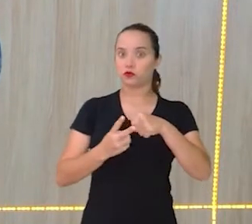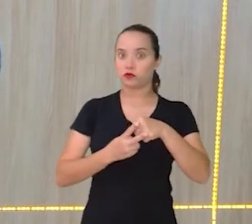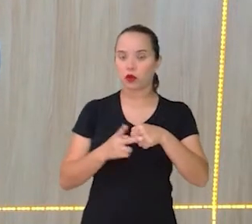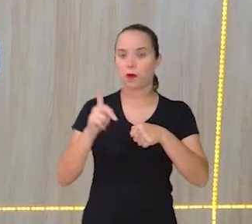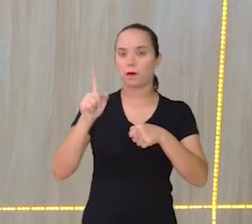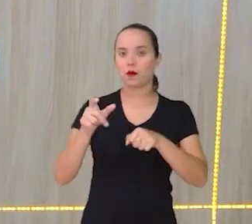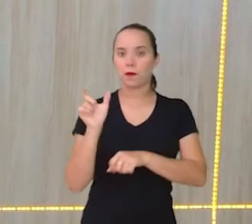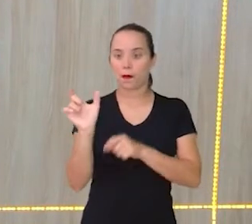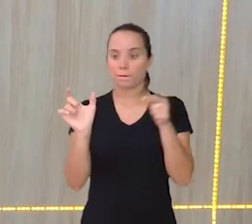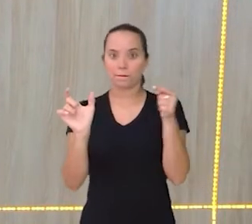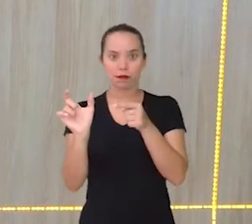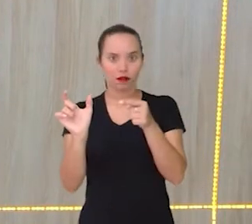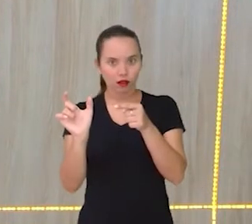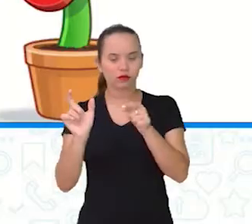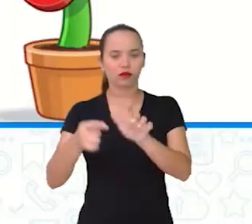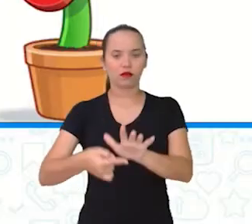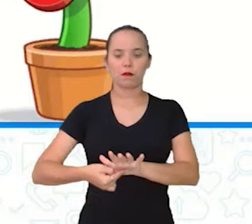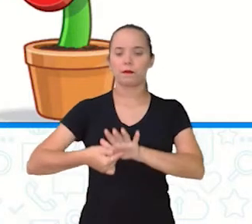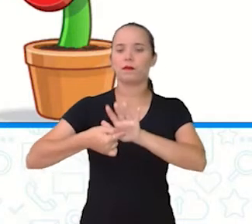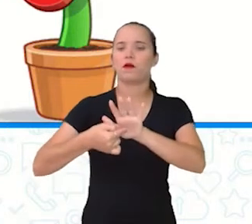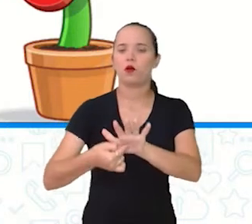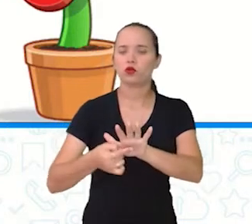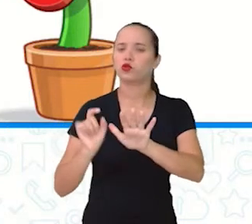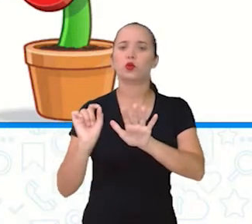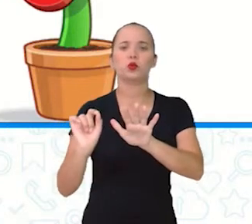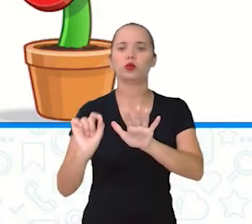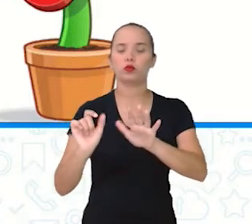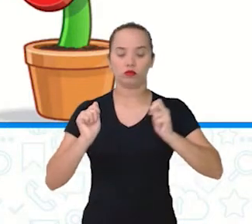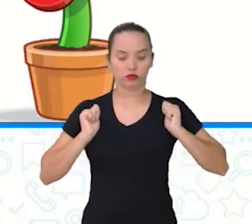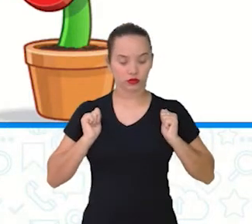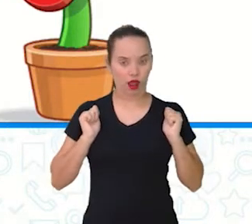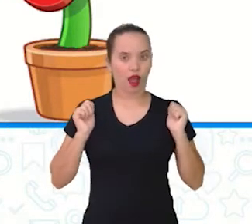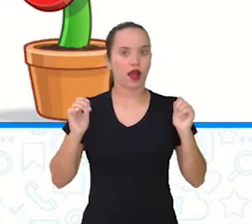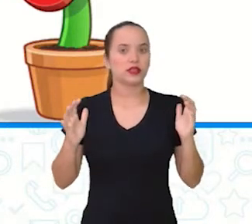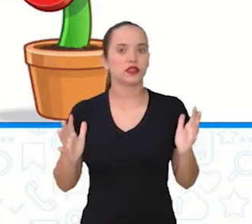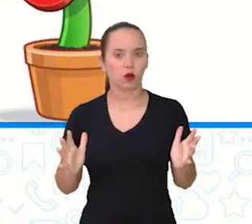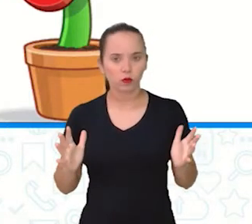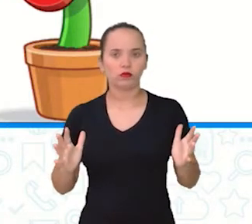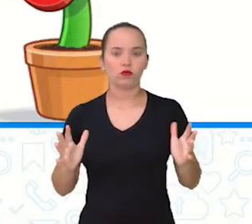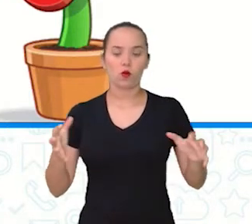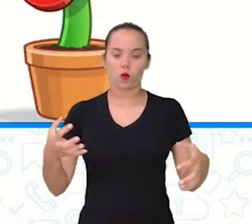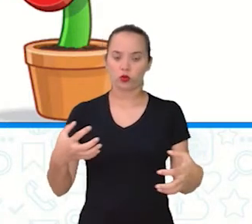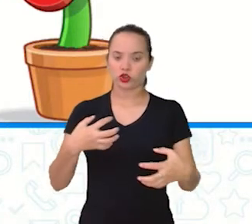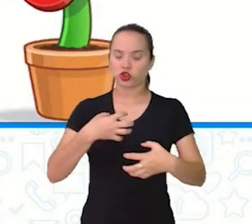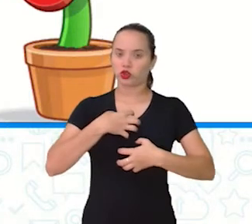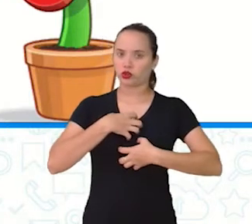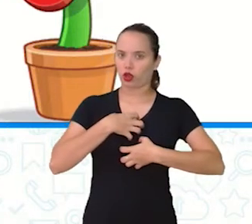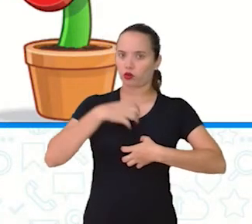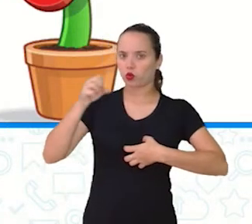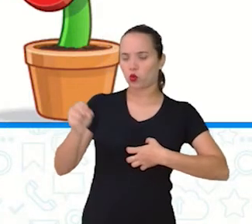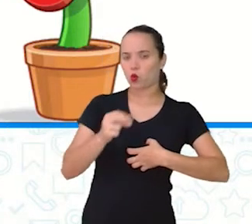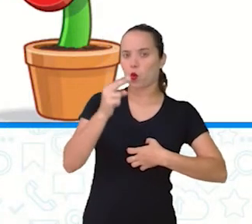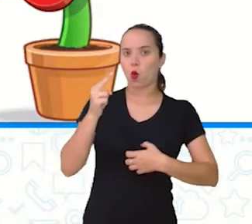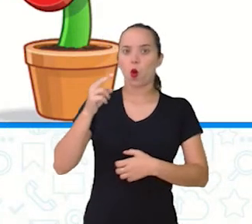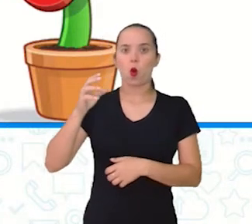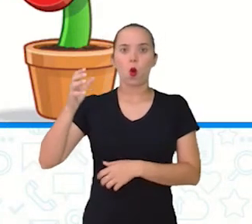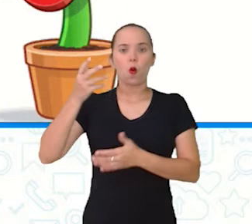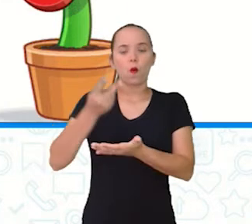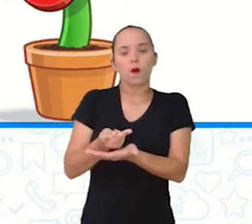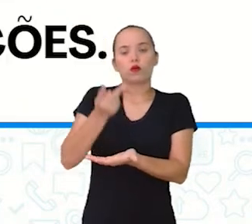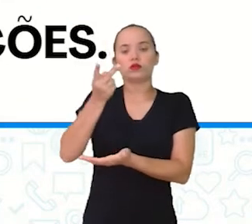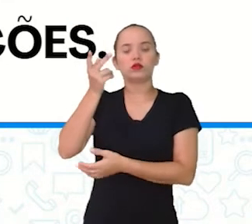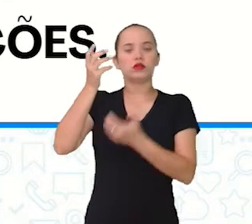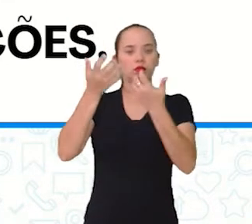palavrinha que exprime, que indica uma ação, um estado ou fenômeno da natureza,